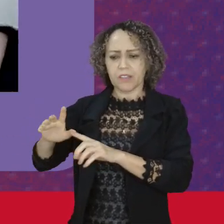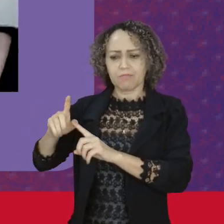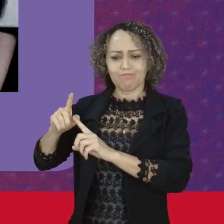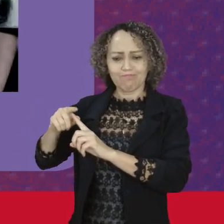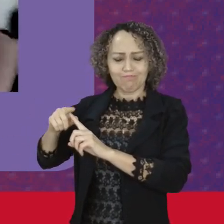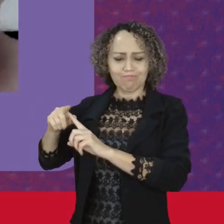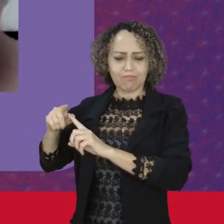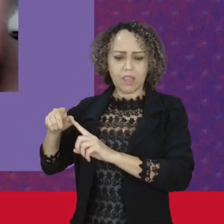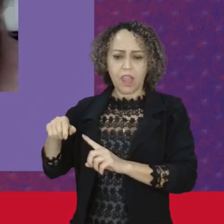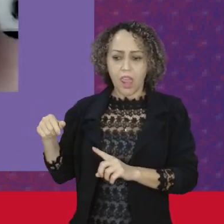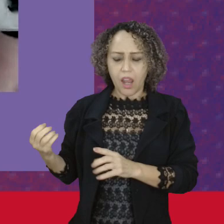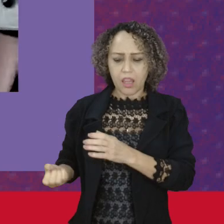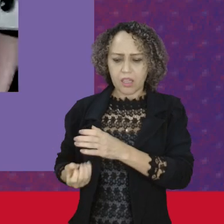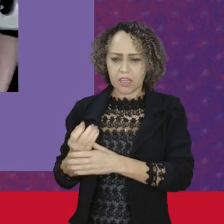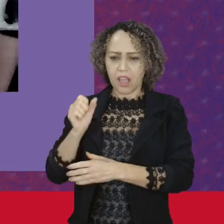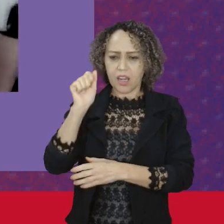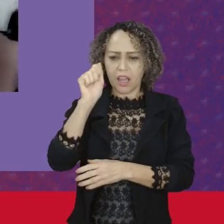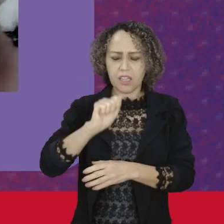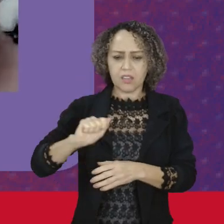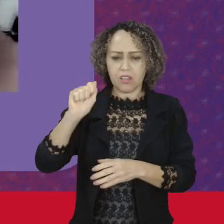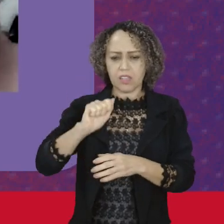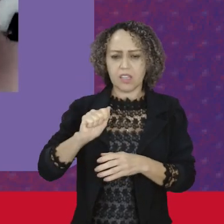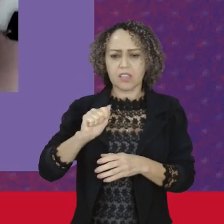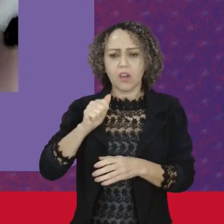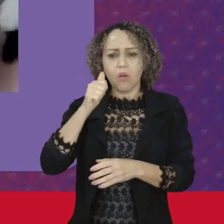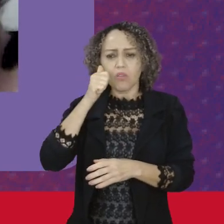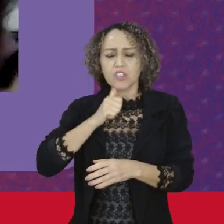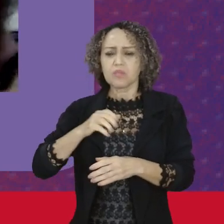mulheres nos bairros, criar